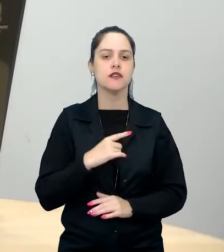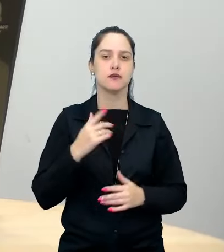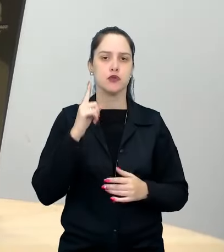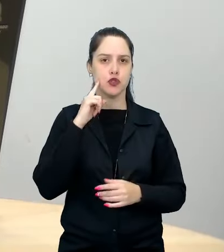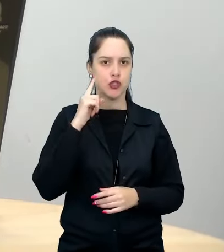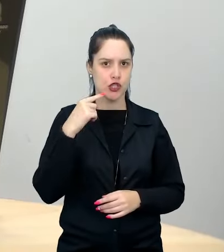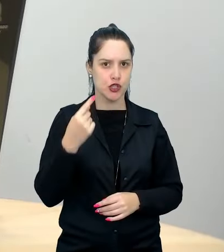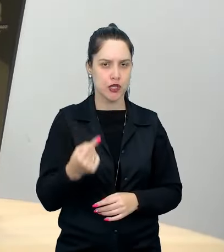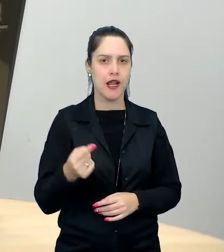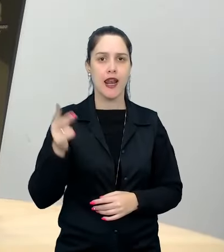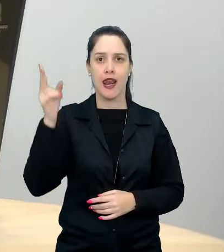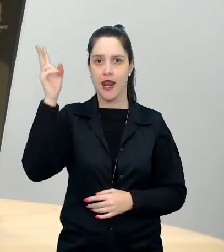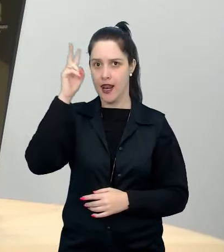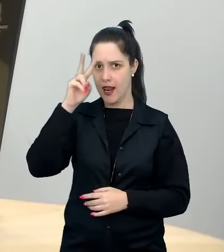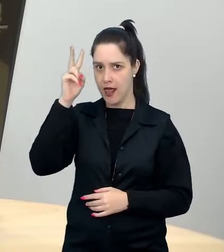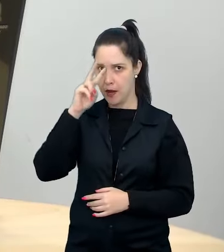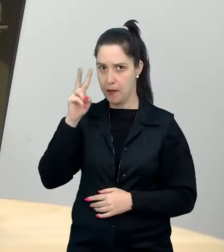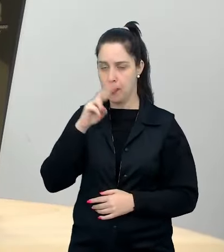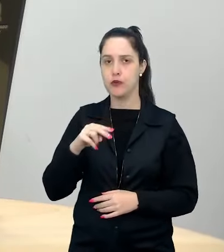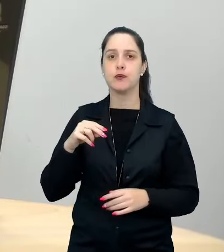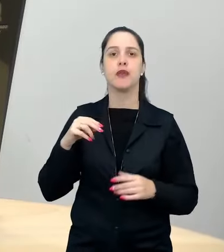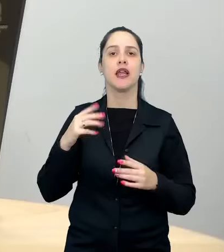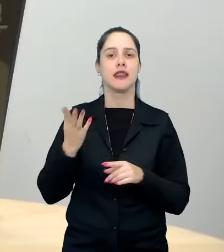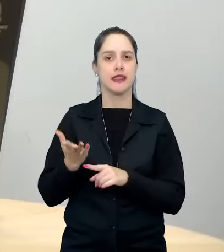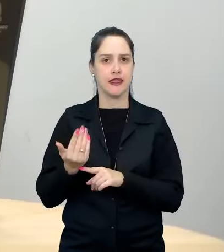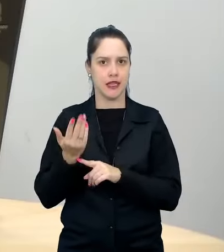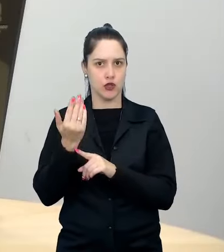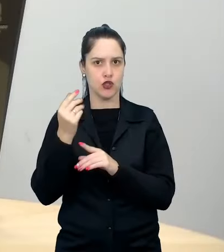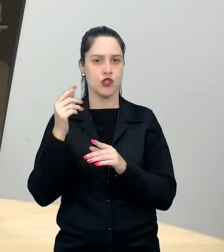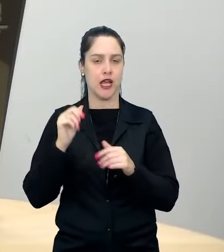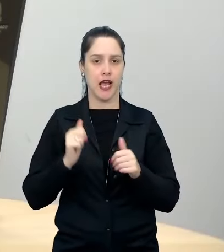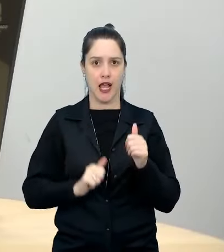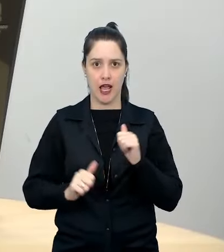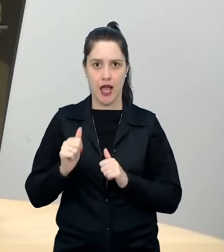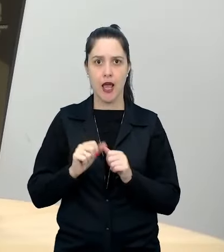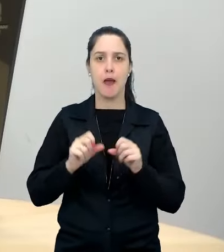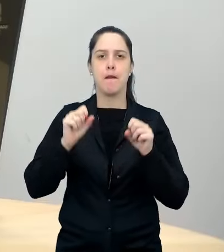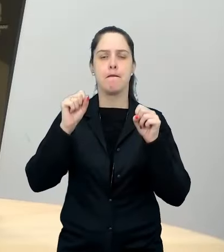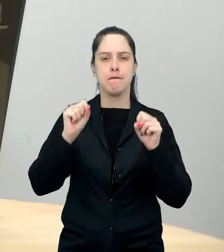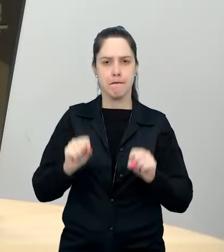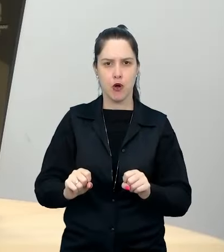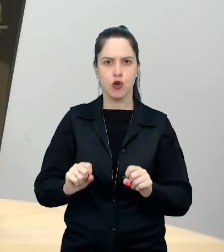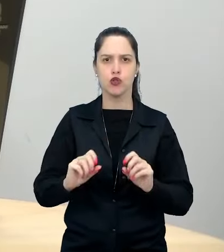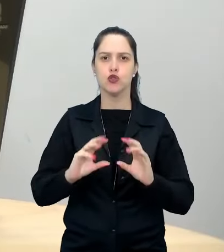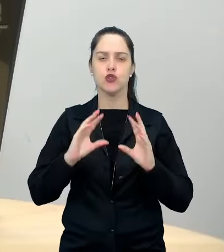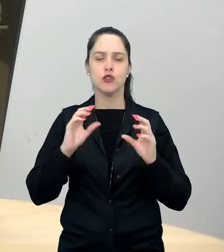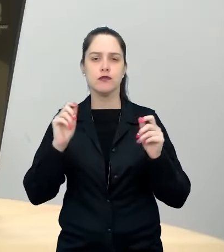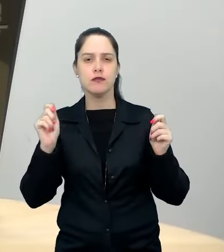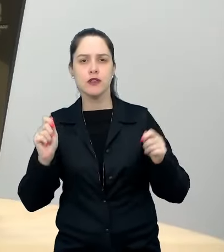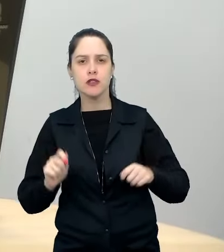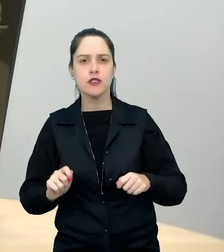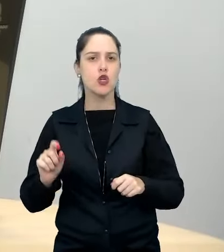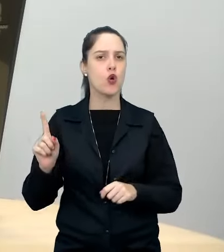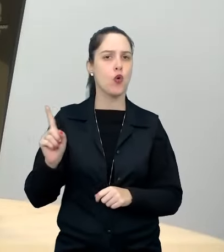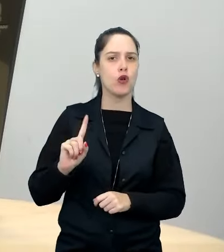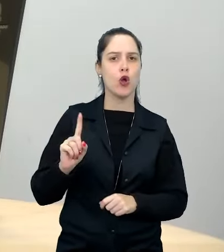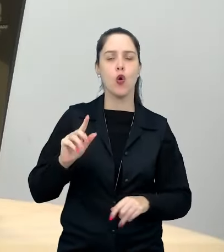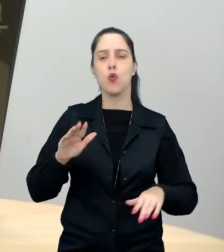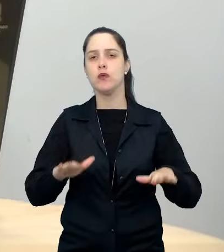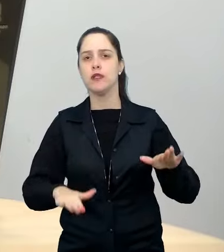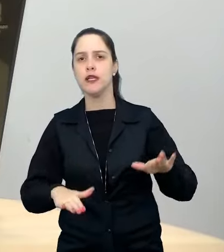ativa. Lembrando que metodologia ativa, ela pode usar recursos tecnológicos ou não, depende de como